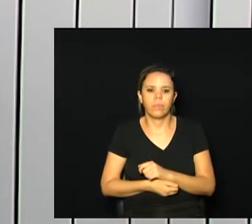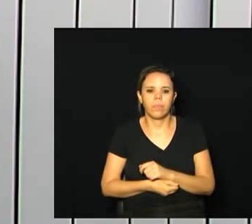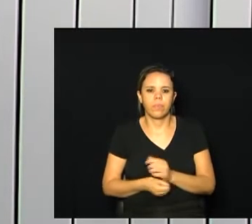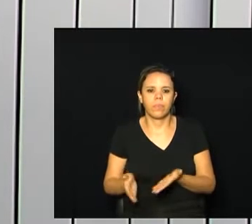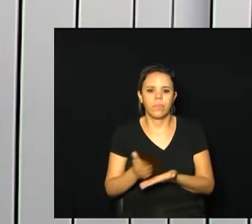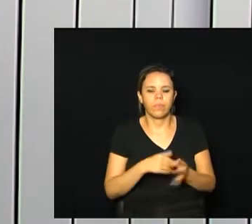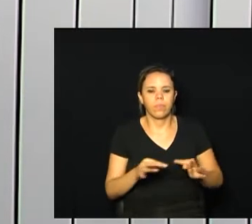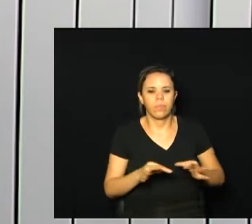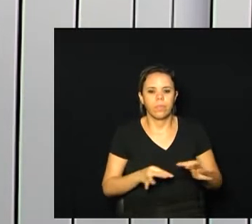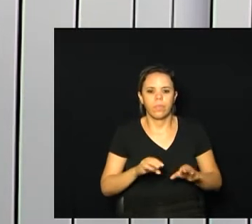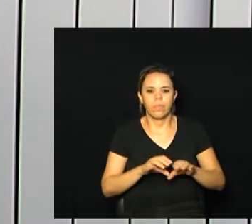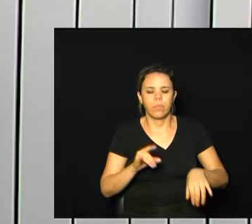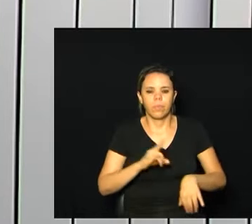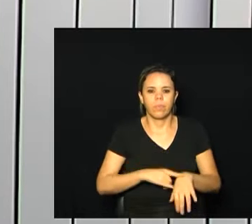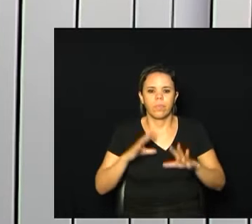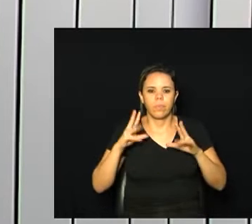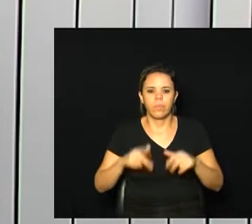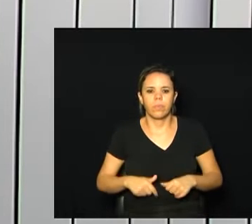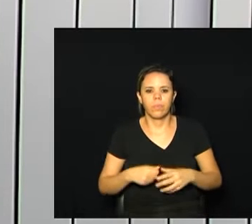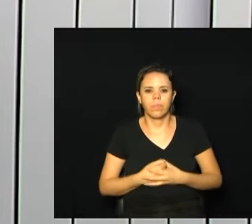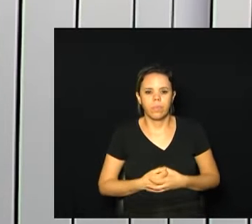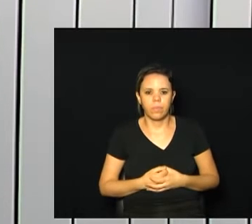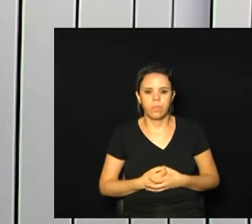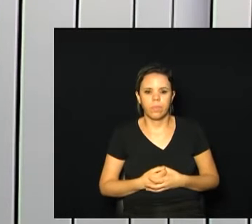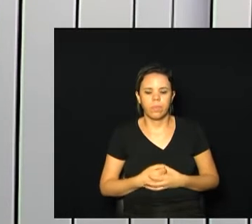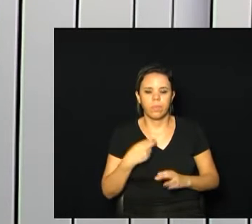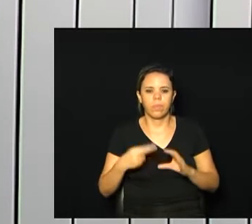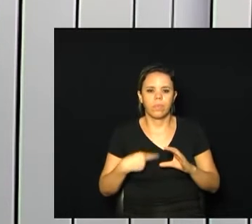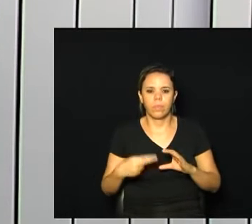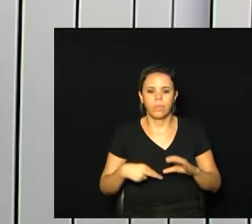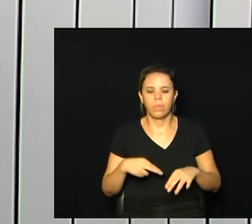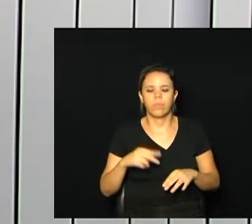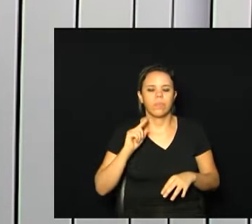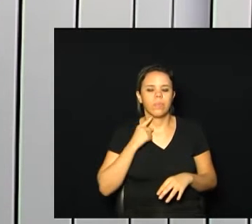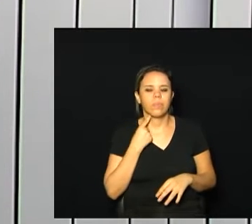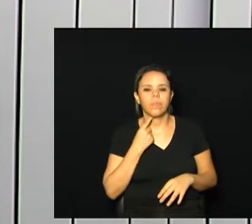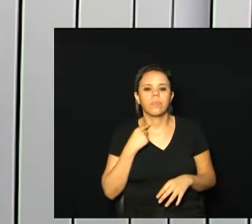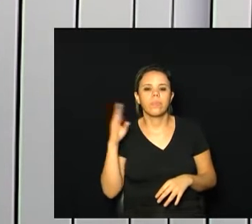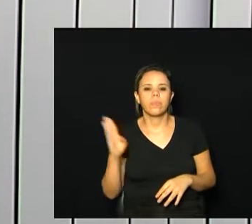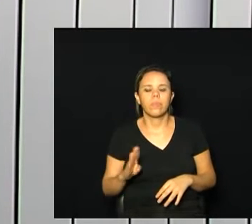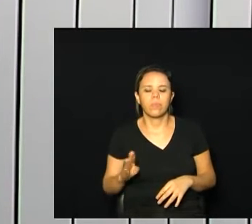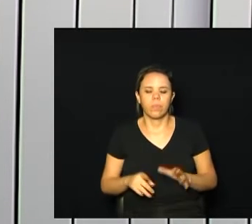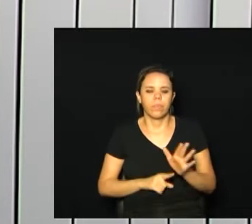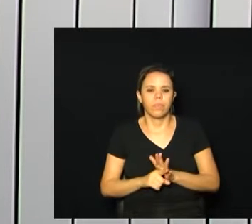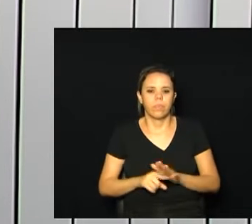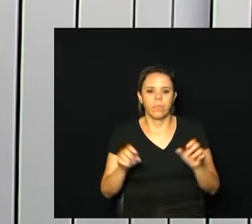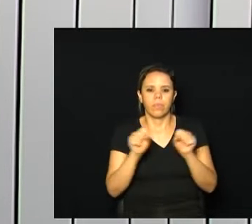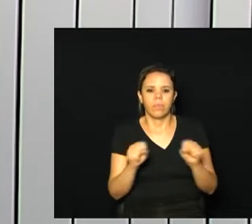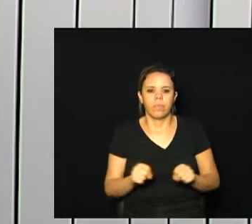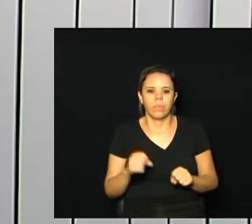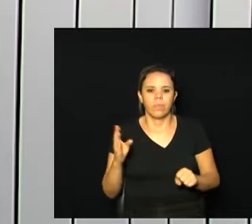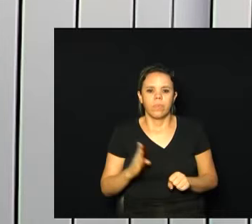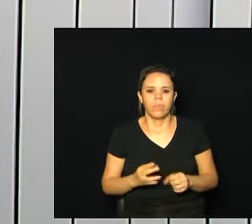coleta e tratamento de esgoto, limpeza urbana e a reciclagem de lixo. Só que no Brasil, de acordo com o Sistema Nacional